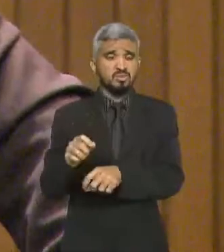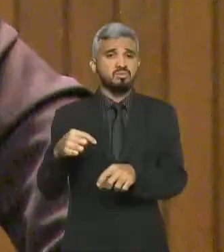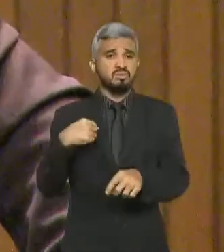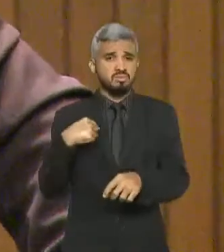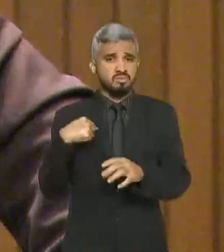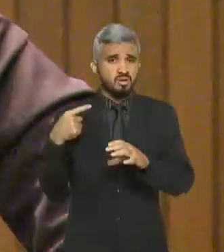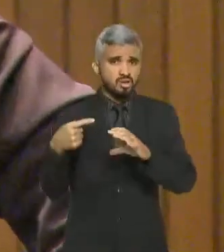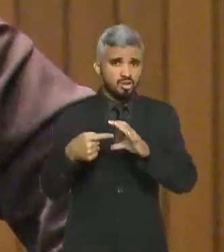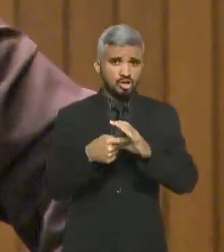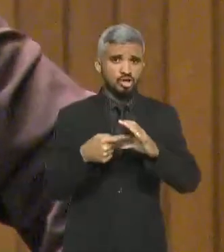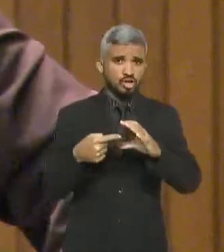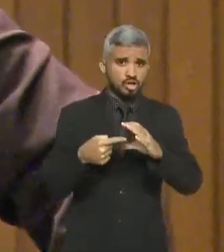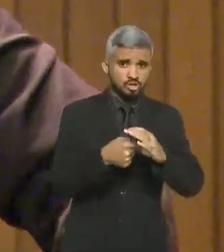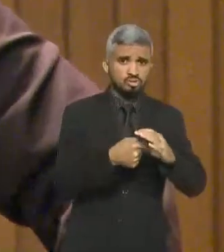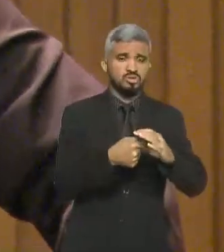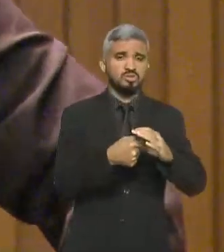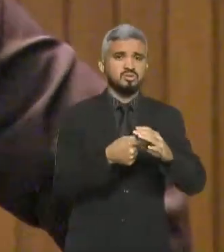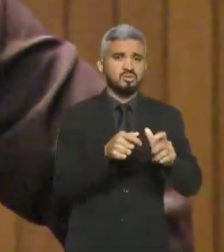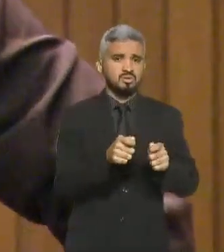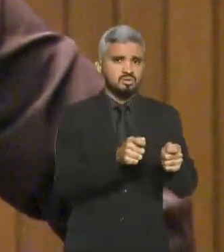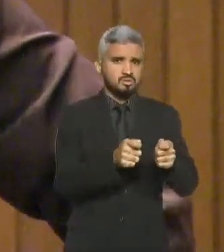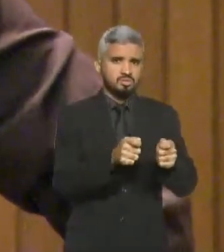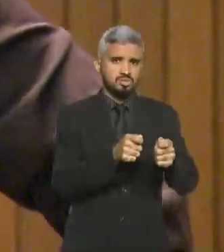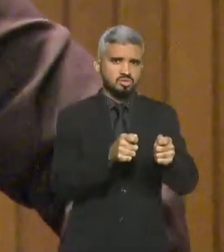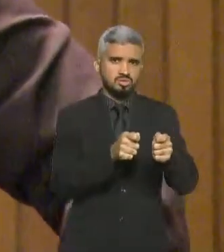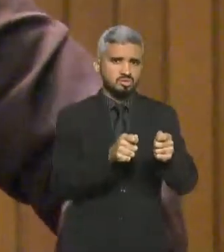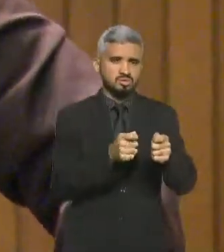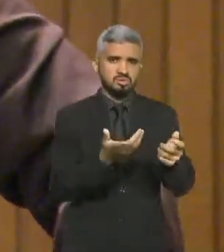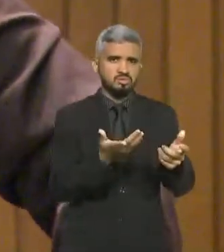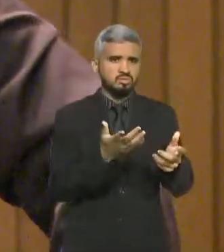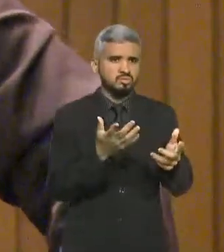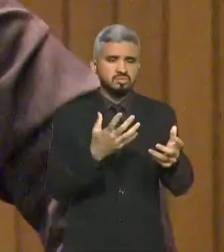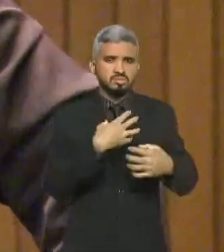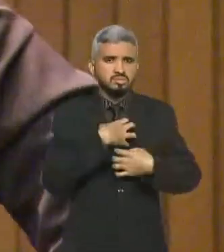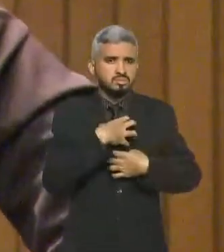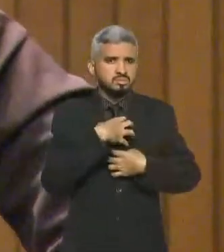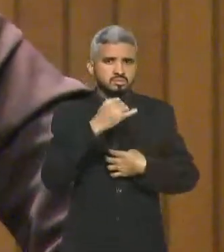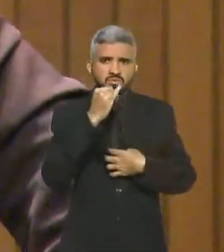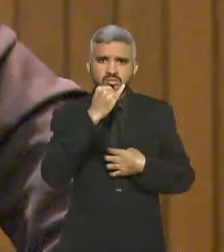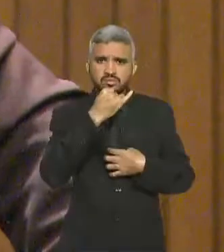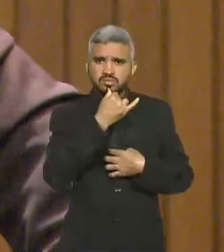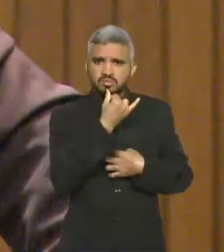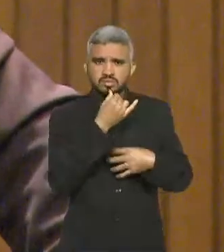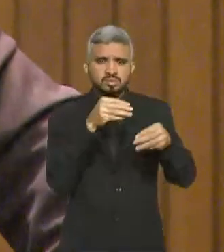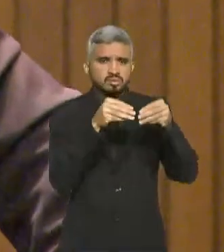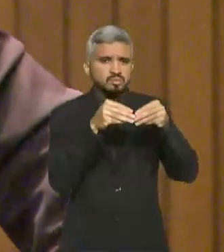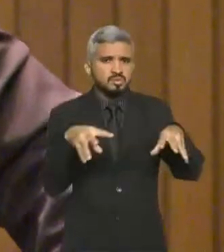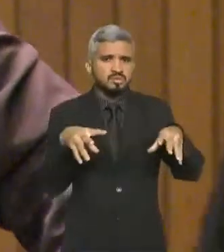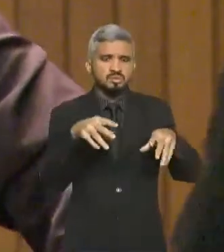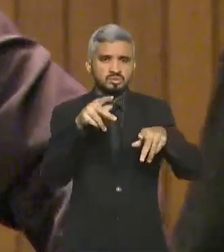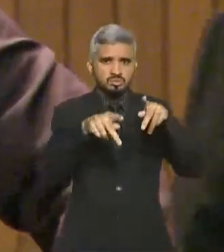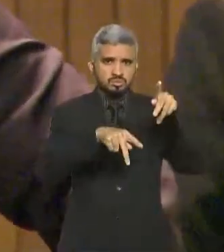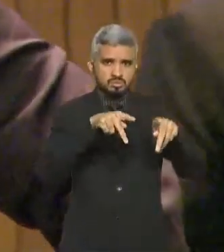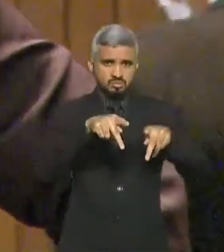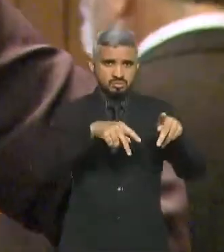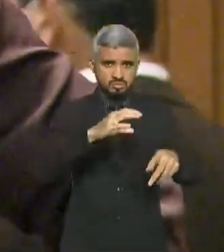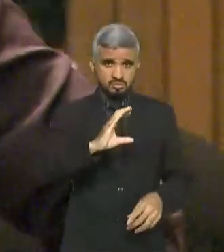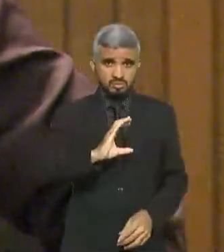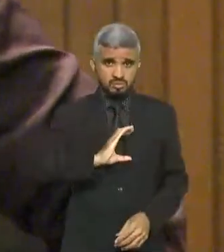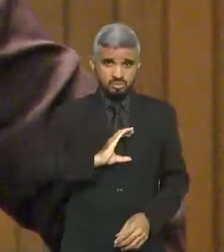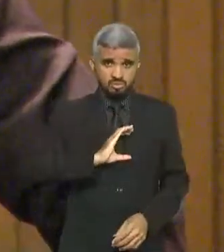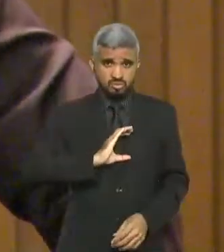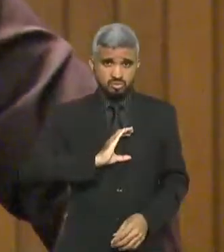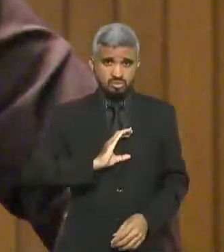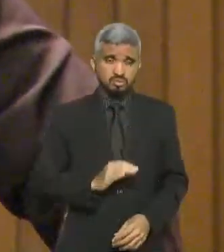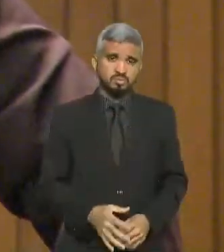denunciar os desmandos de uma administração que, infelizmente, apenas prejudica o povo de Caxias. E,